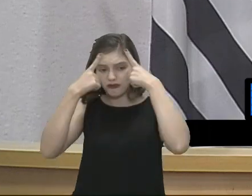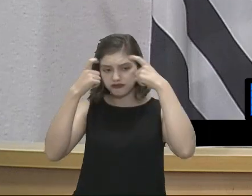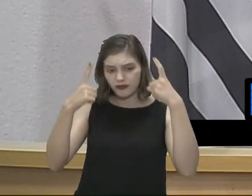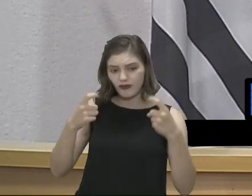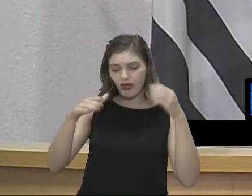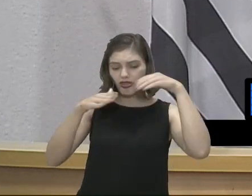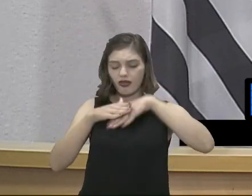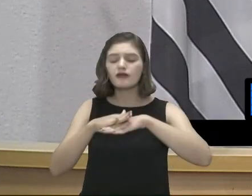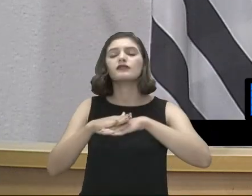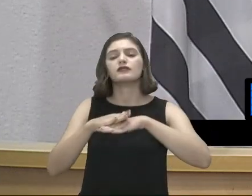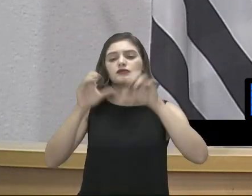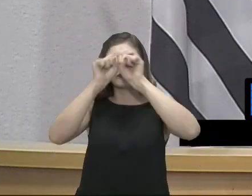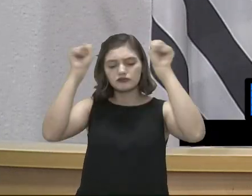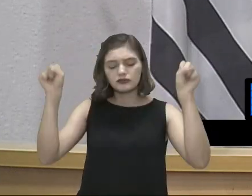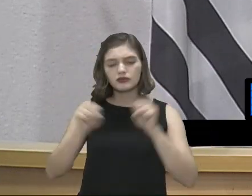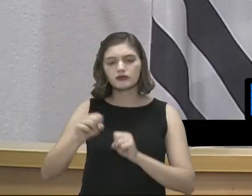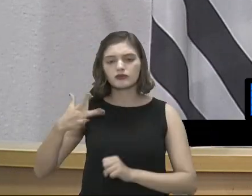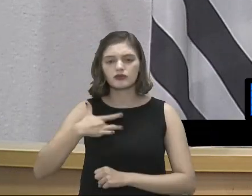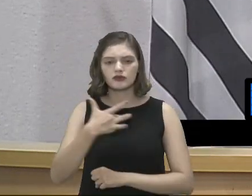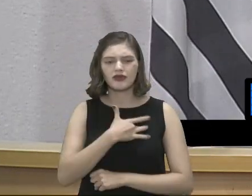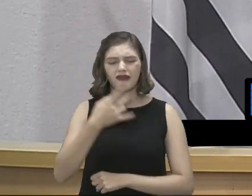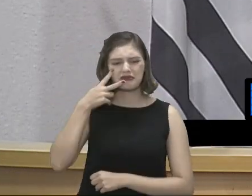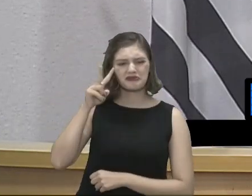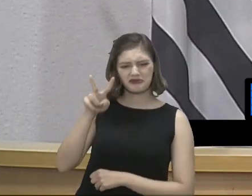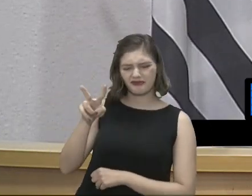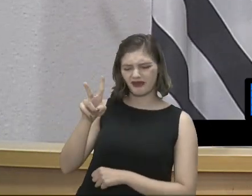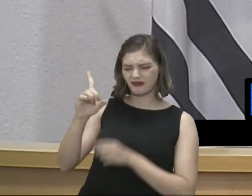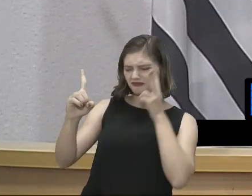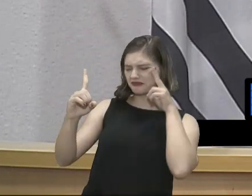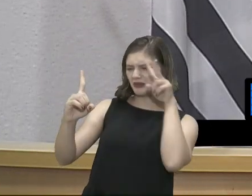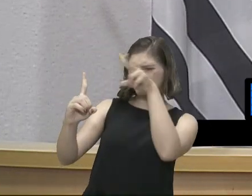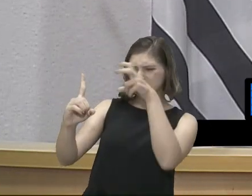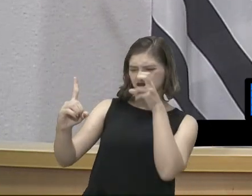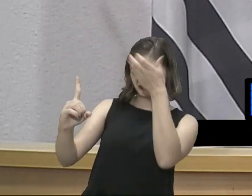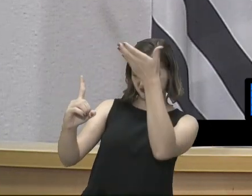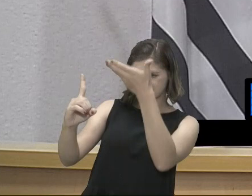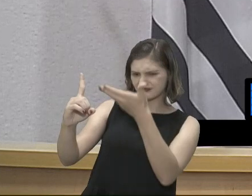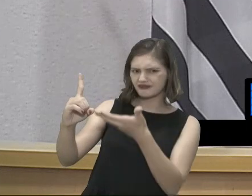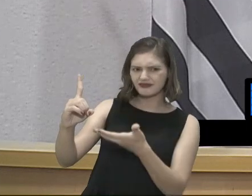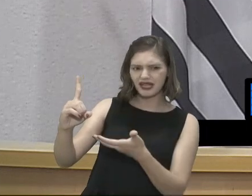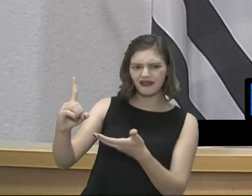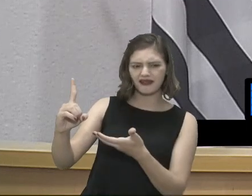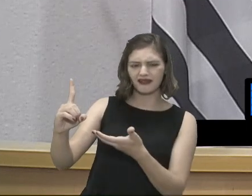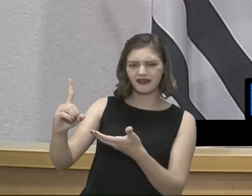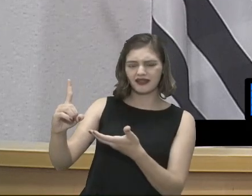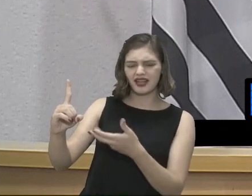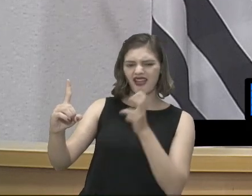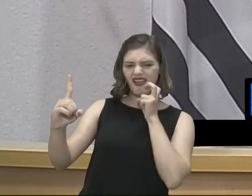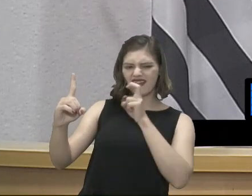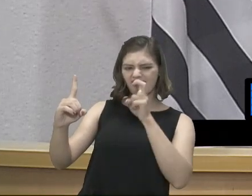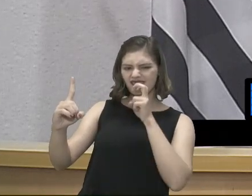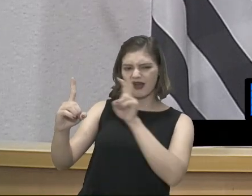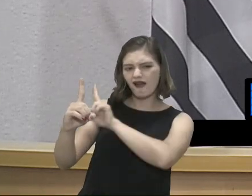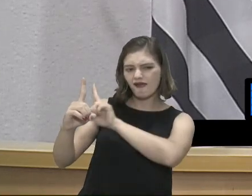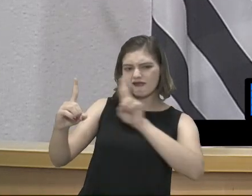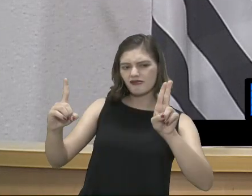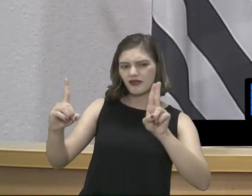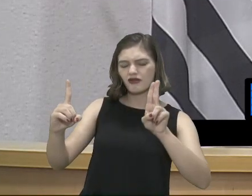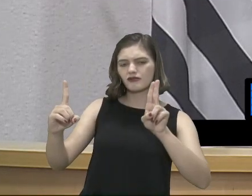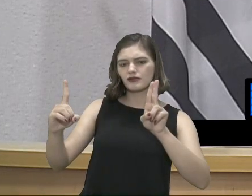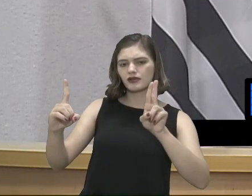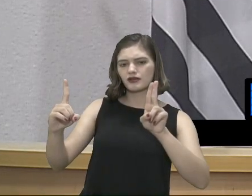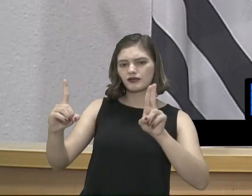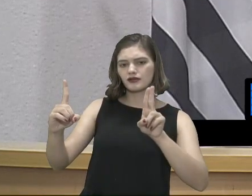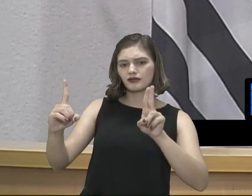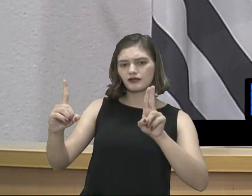de saúde, de olhar, de me verem, olharem a minha figura e gritarem meu nome na hora de ser chamada,